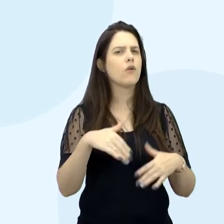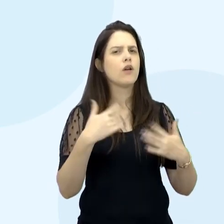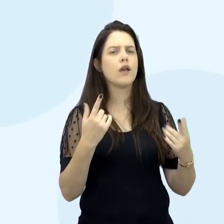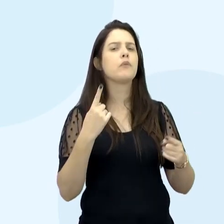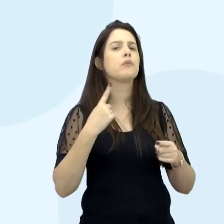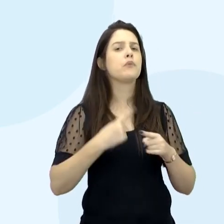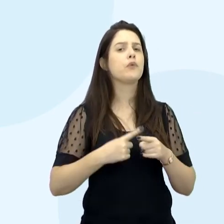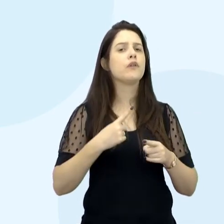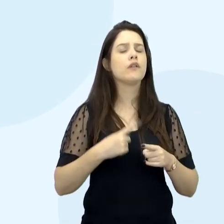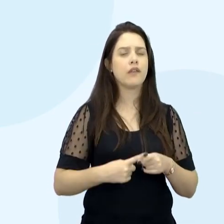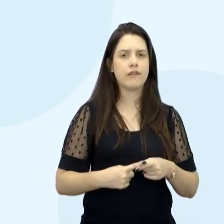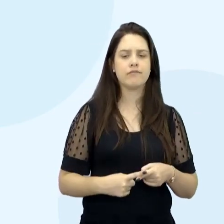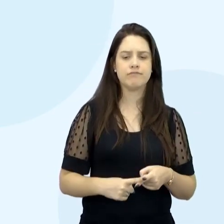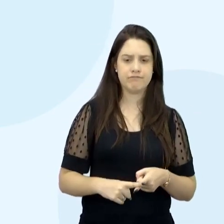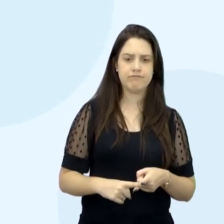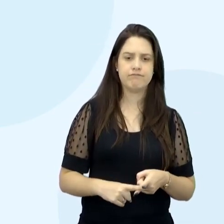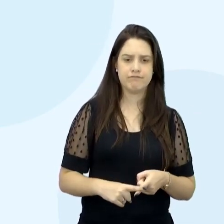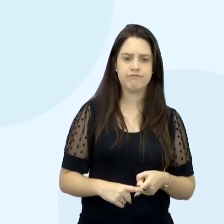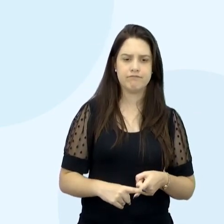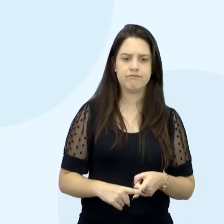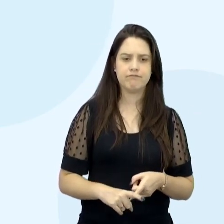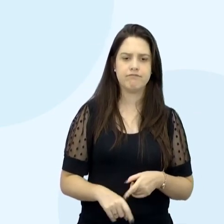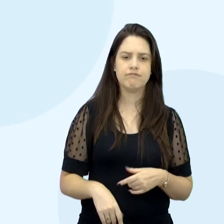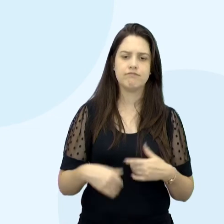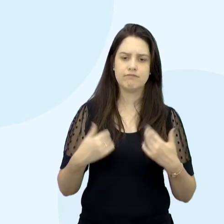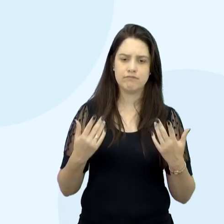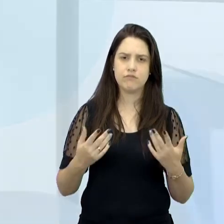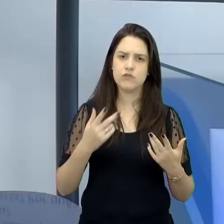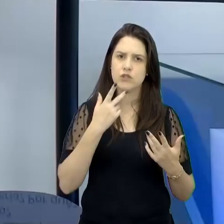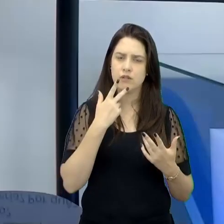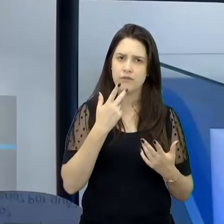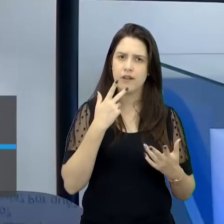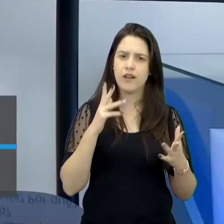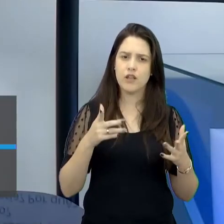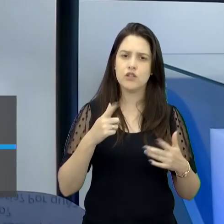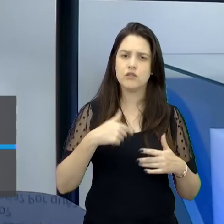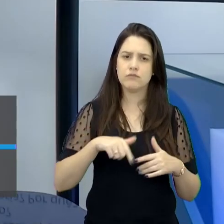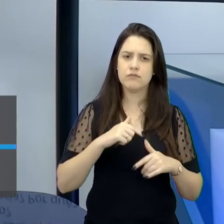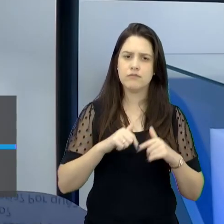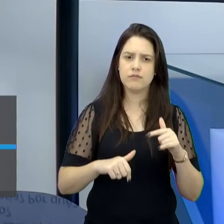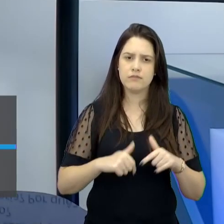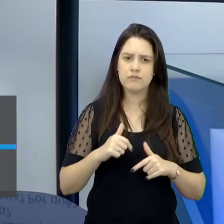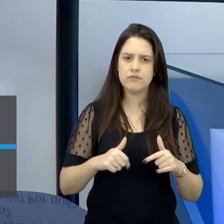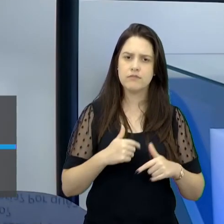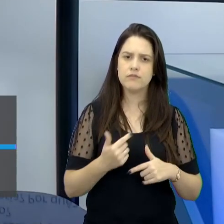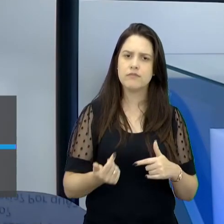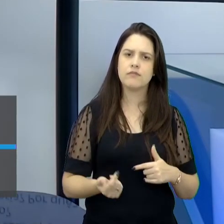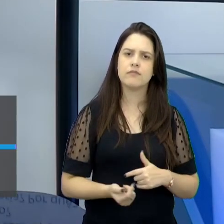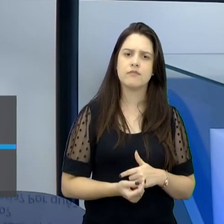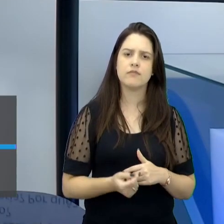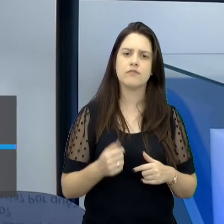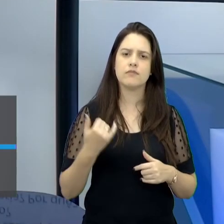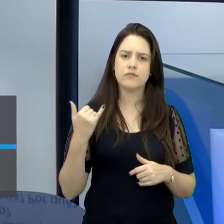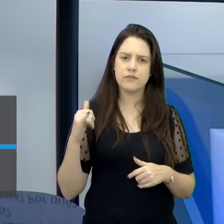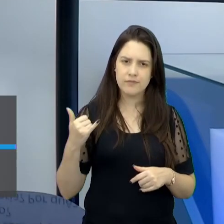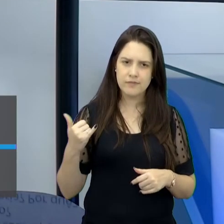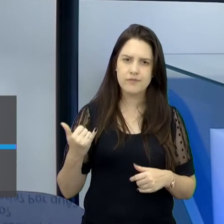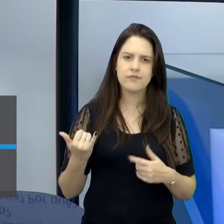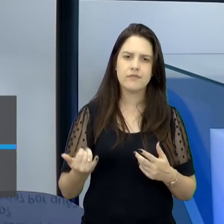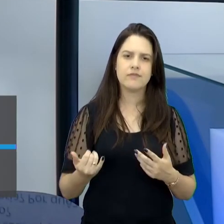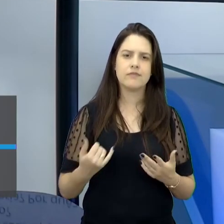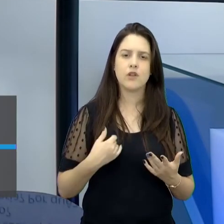por quê? Então, igual eu já falei, se a gente trabalha com o celular, ou tem o celular aí como